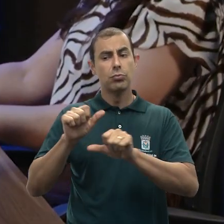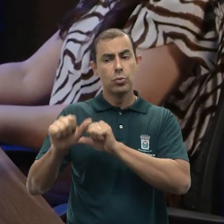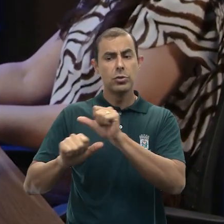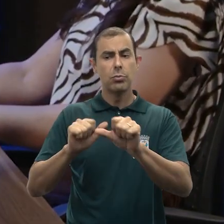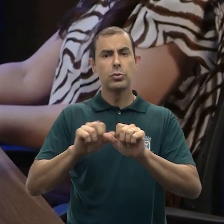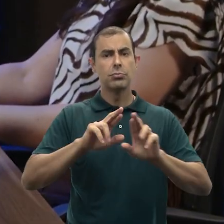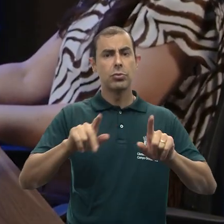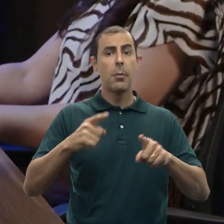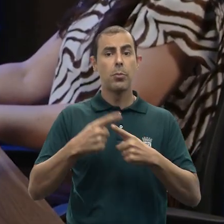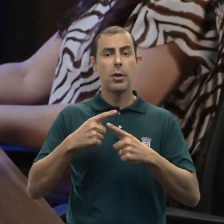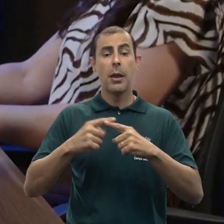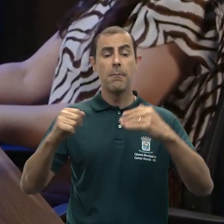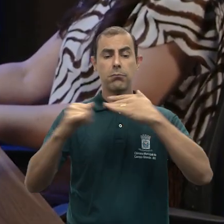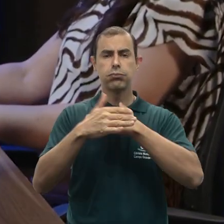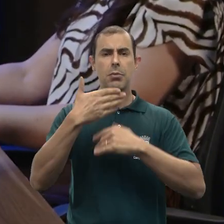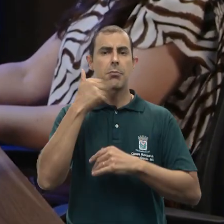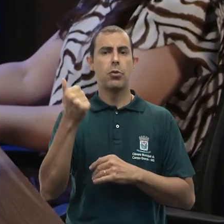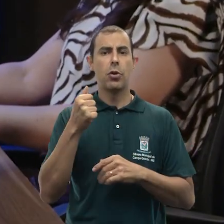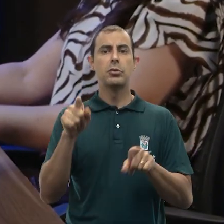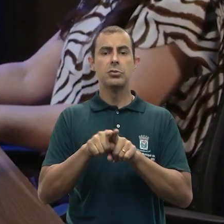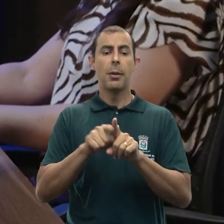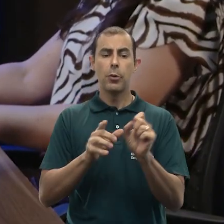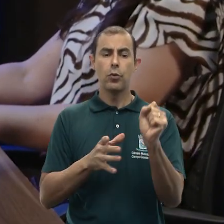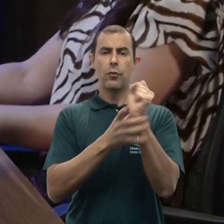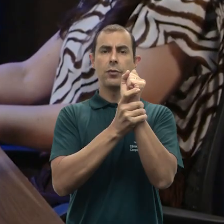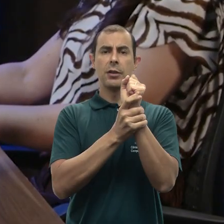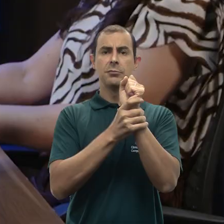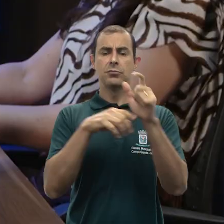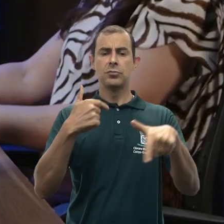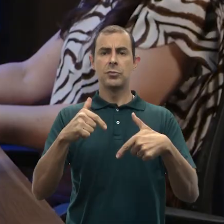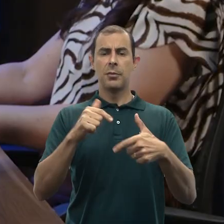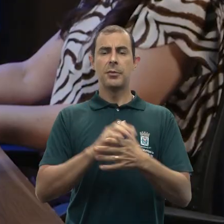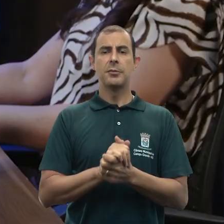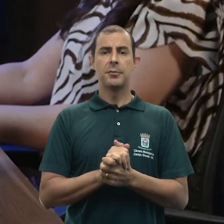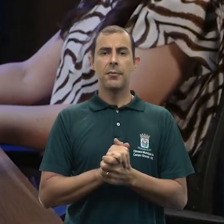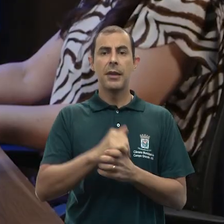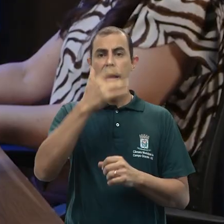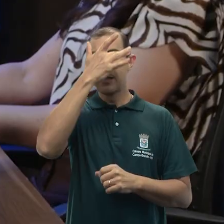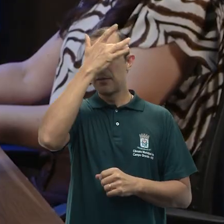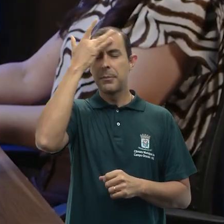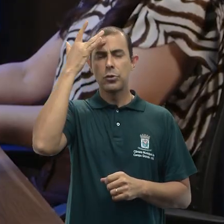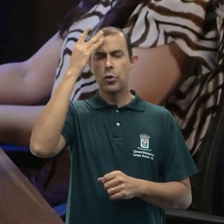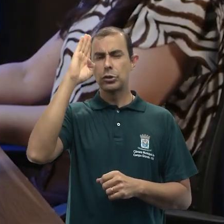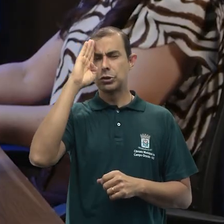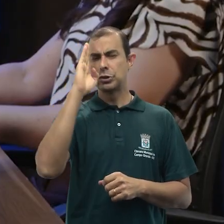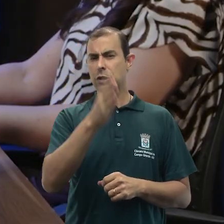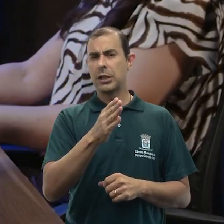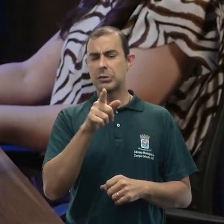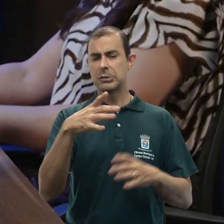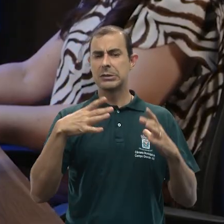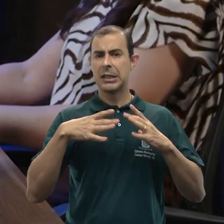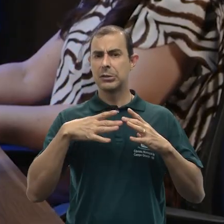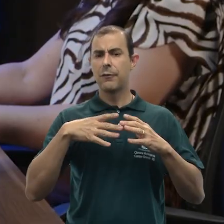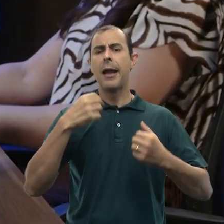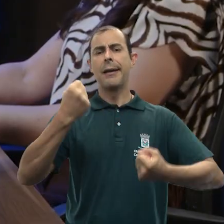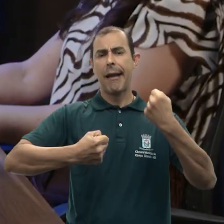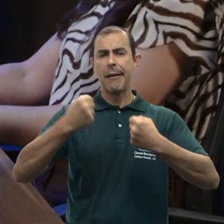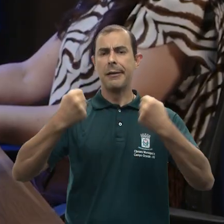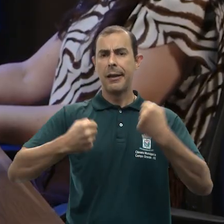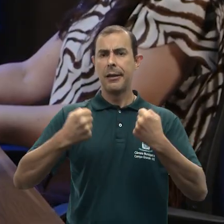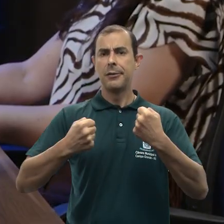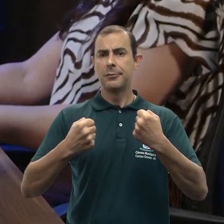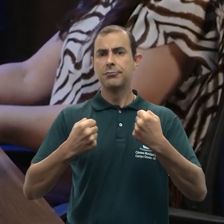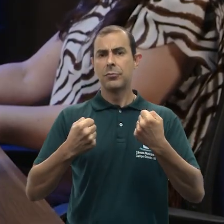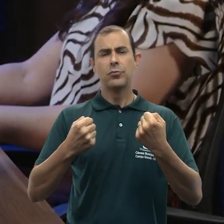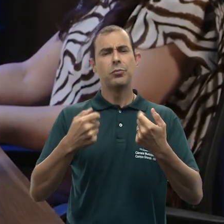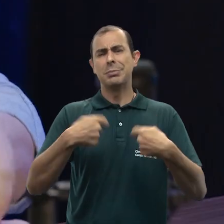nosso trânsito e mais confiabilidade no serviço. As pessoas não têm que ir o tempo todo para o centro da cidade de carro. Elas vão